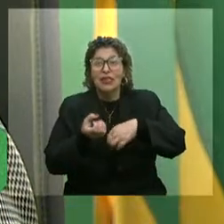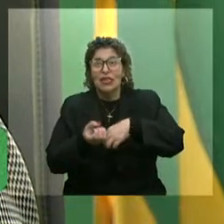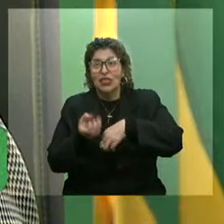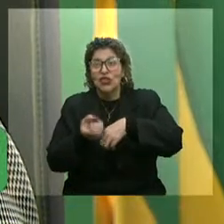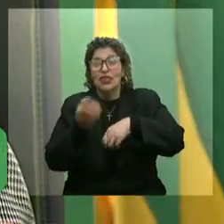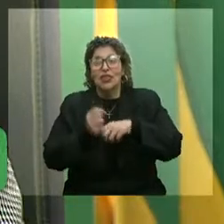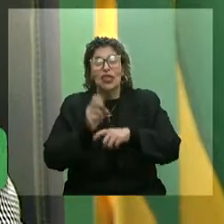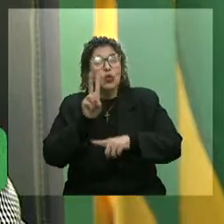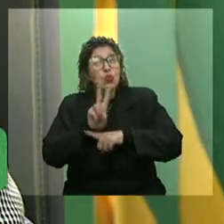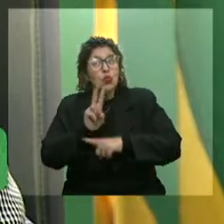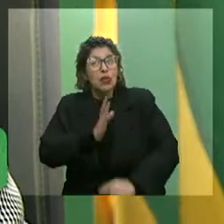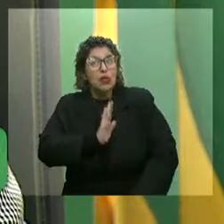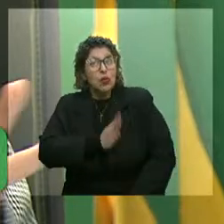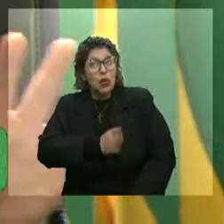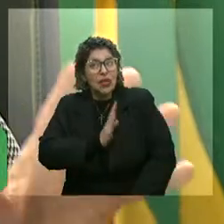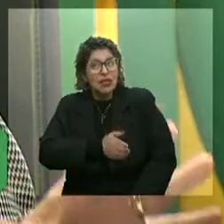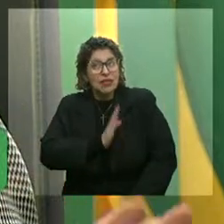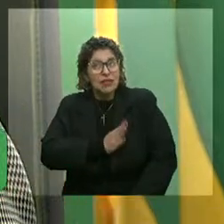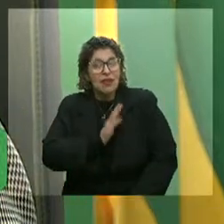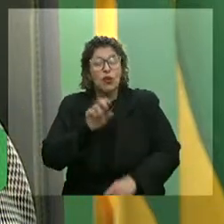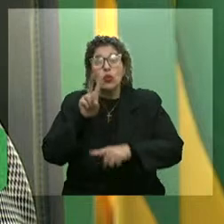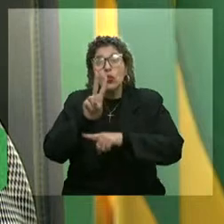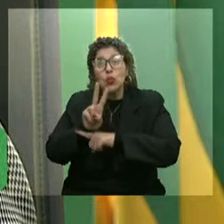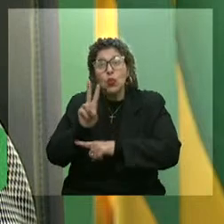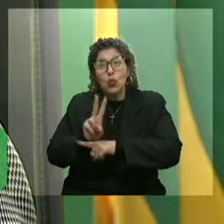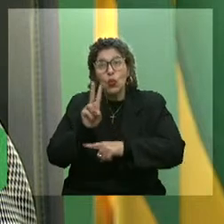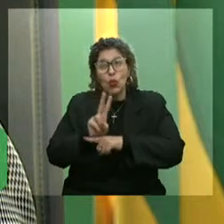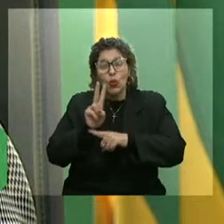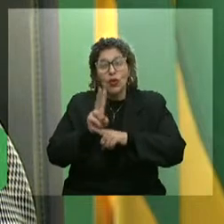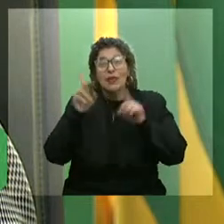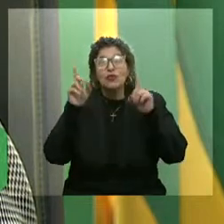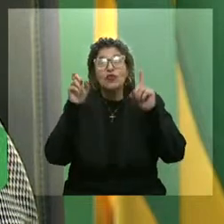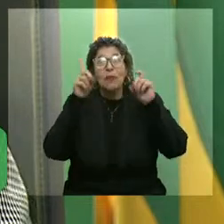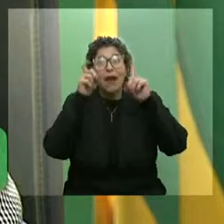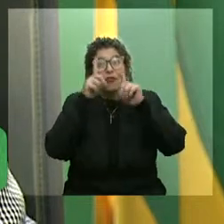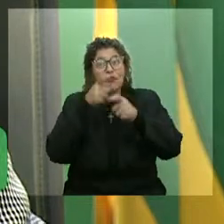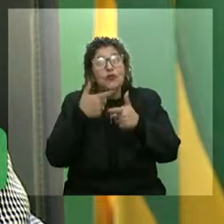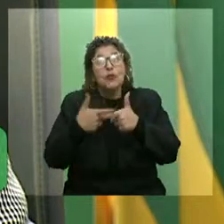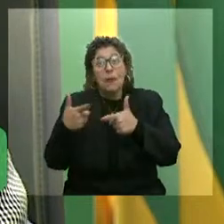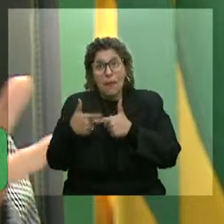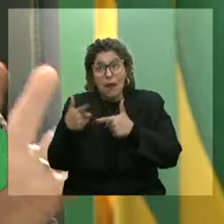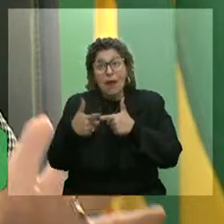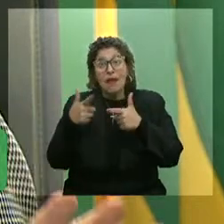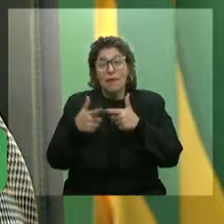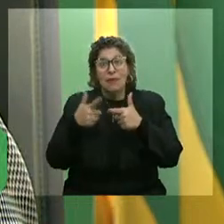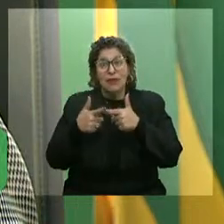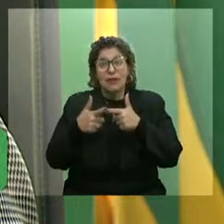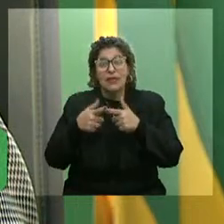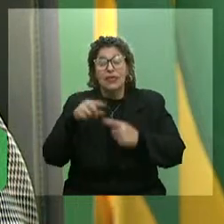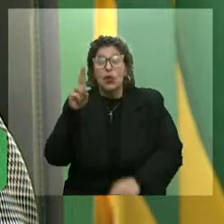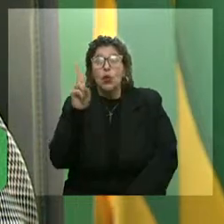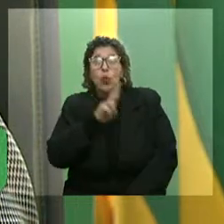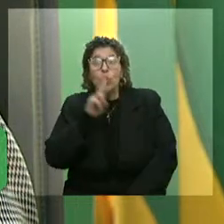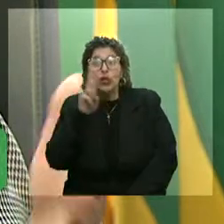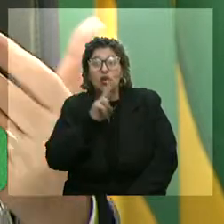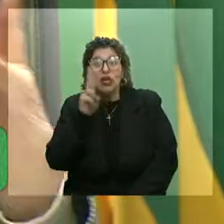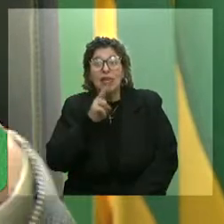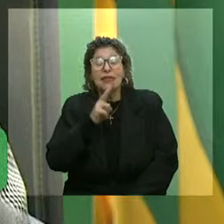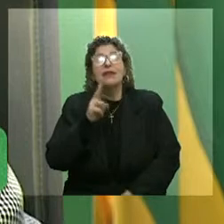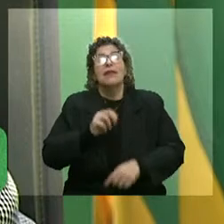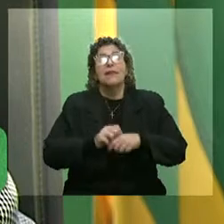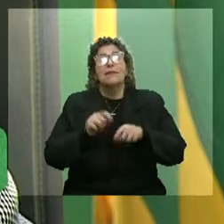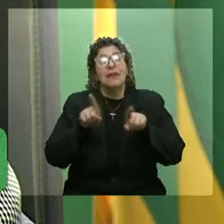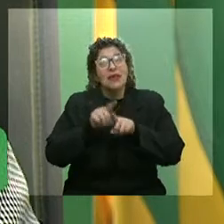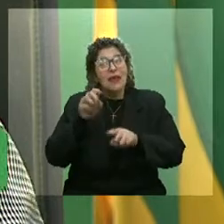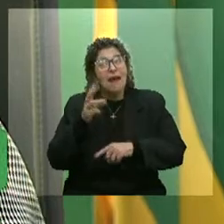do coração, é o SUS que cuida da alta complexidade, é o SUS que cuida da urgência e emergência, tanto é que